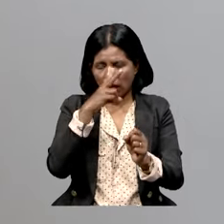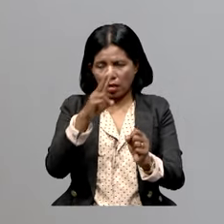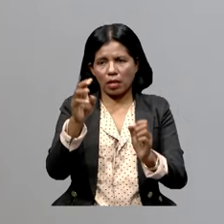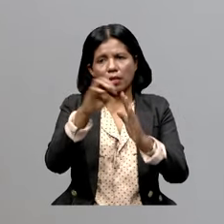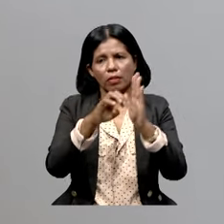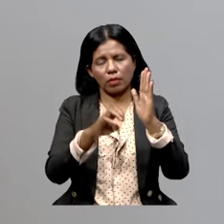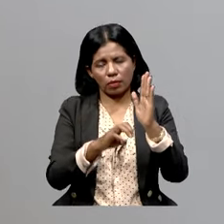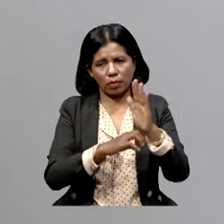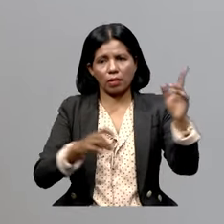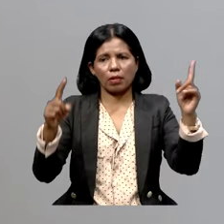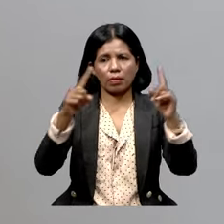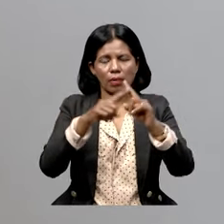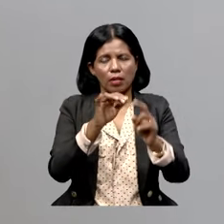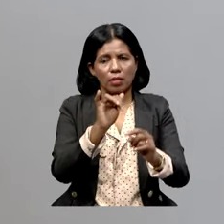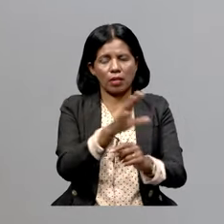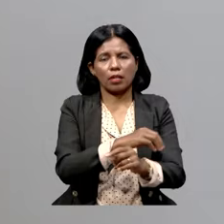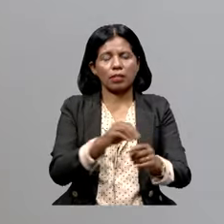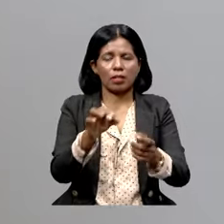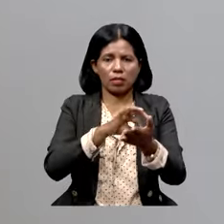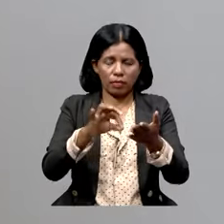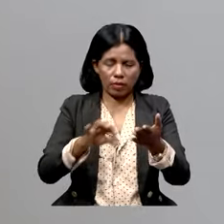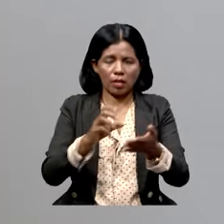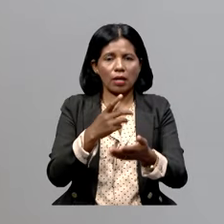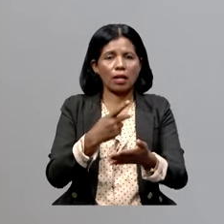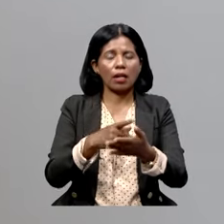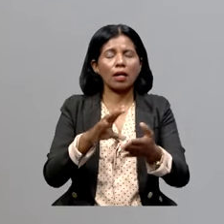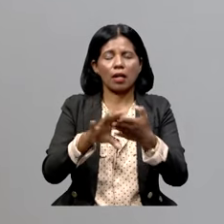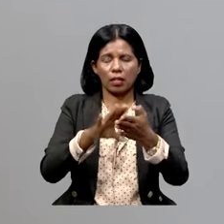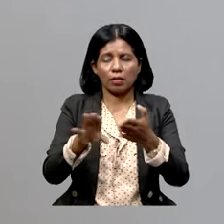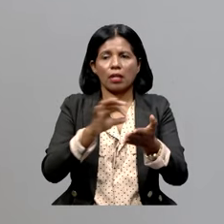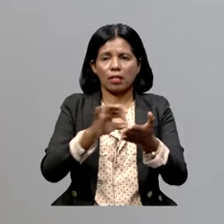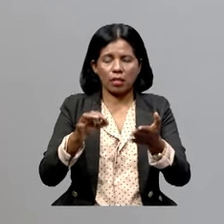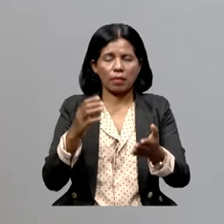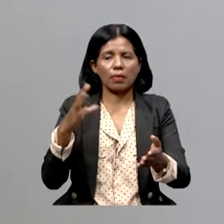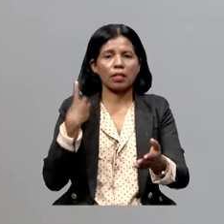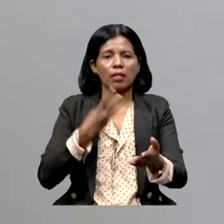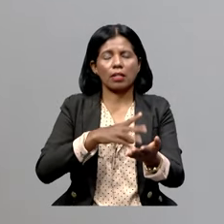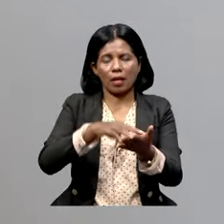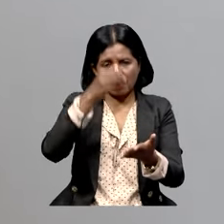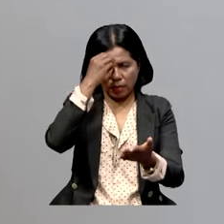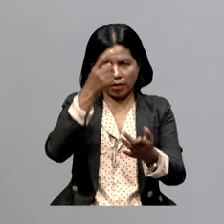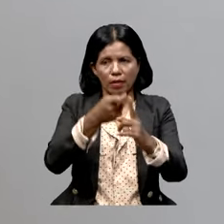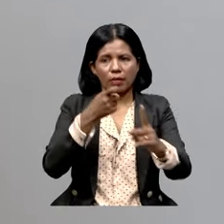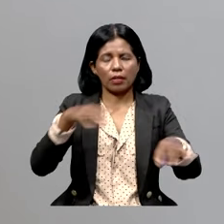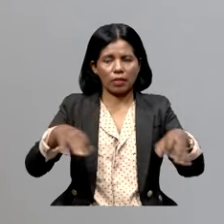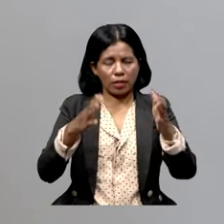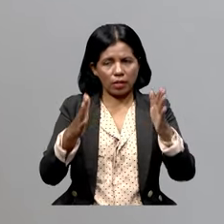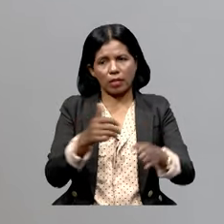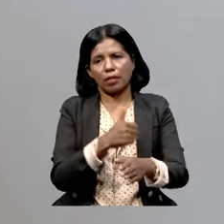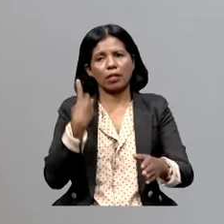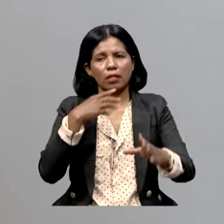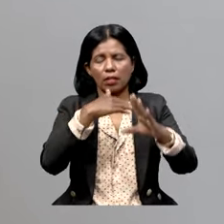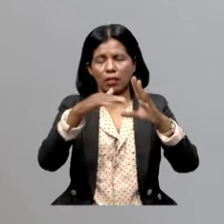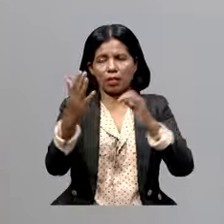estrutura, ba acordo nebe mak se yasina, ba vantagem sira nebe mak ita aprende husi, trabalhador sira nebe mak ita haruka